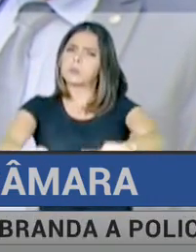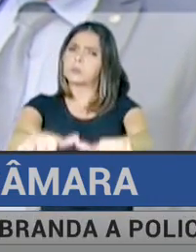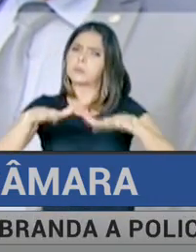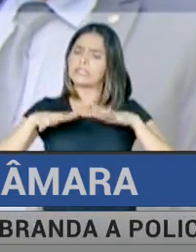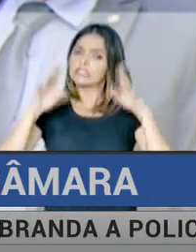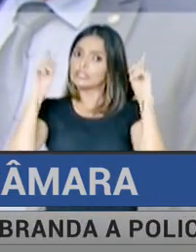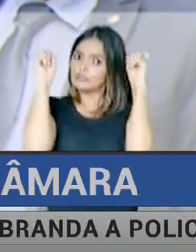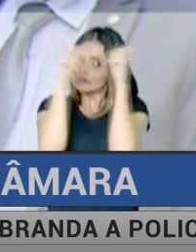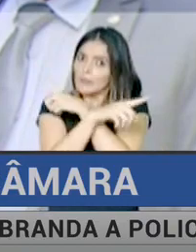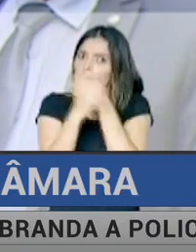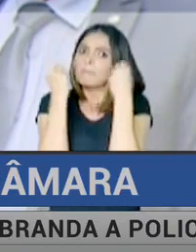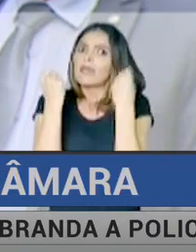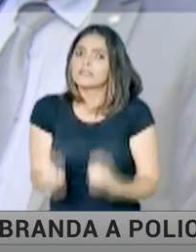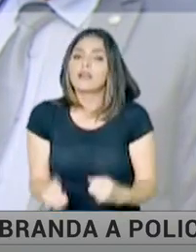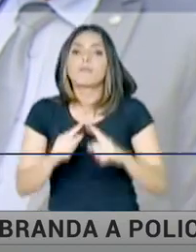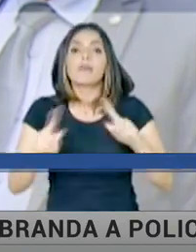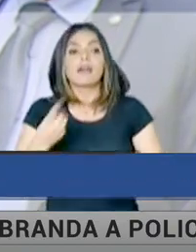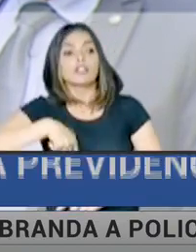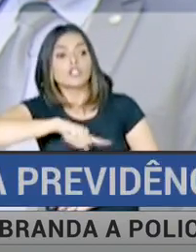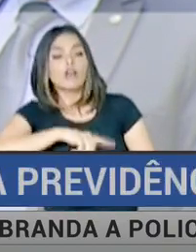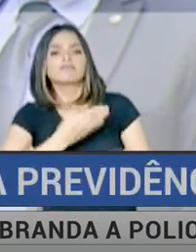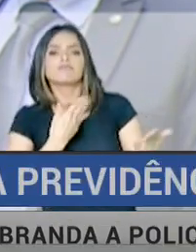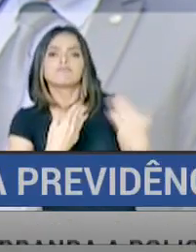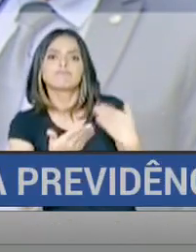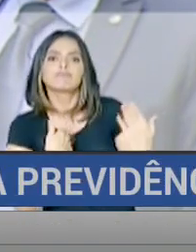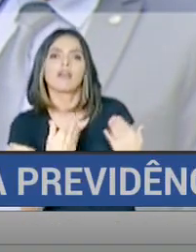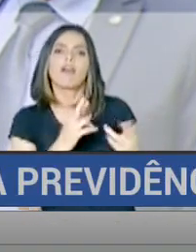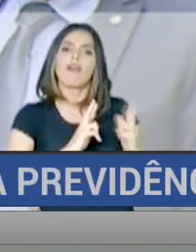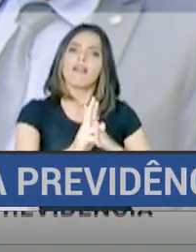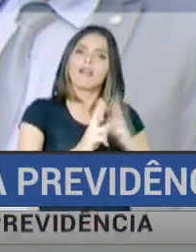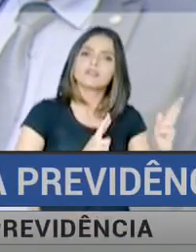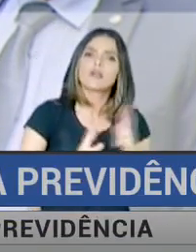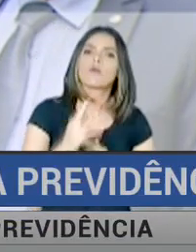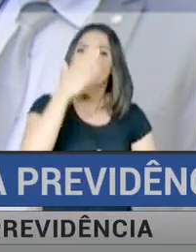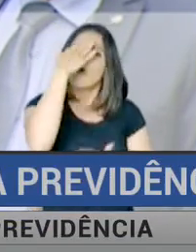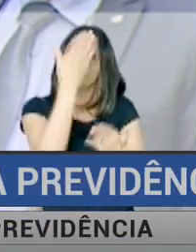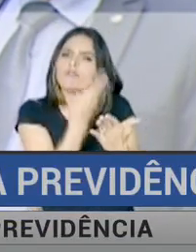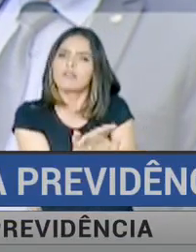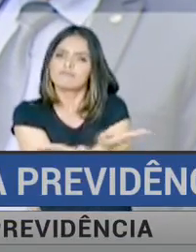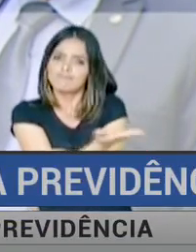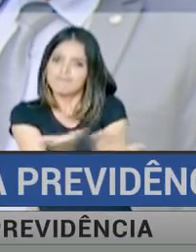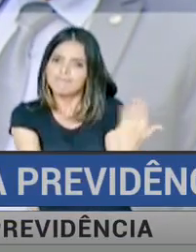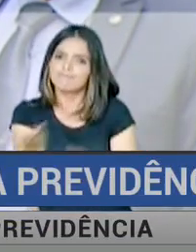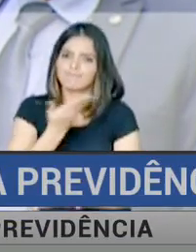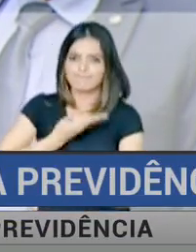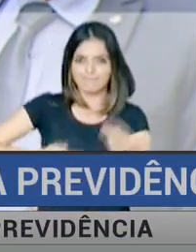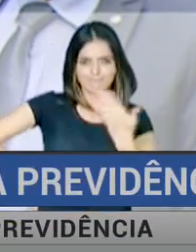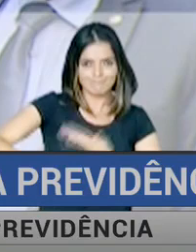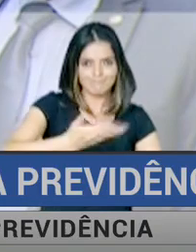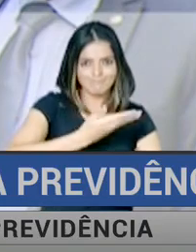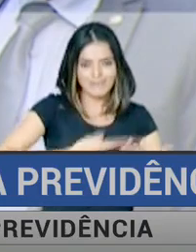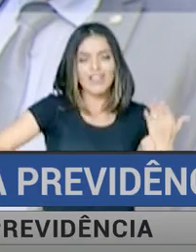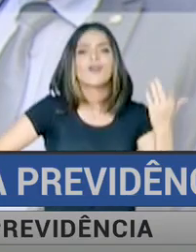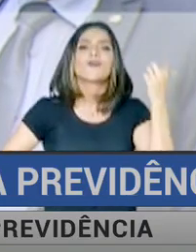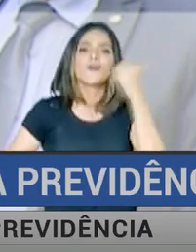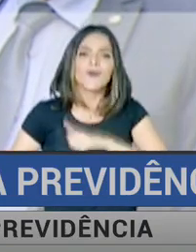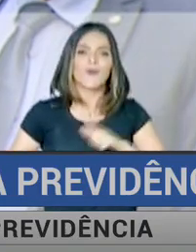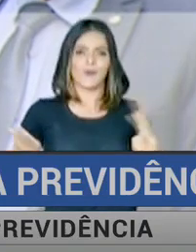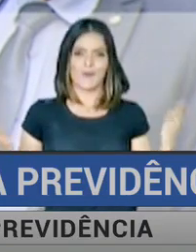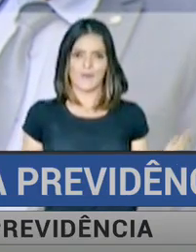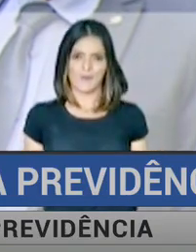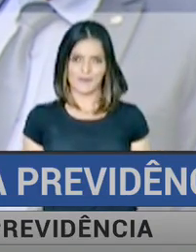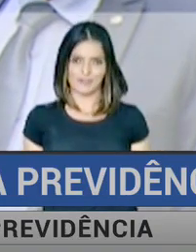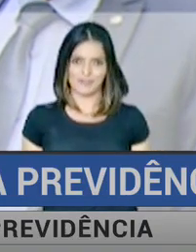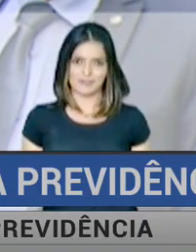sei que a boa relação que nós construímos de confiança entre todos é que nos permitiu chegar